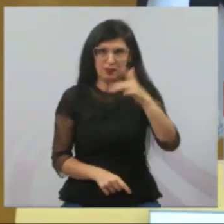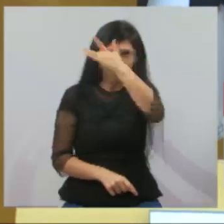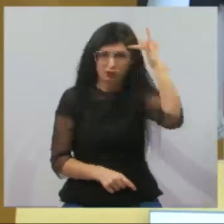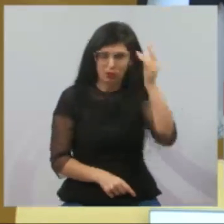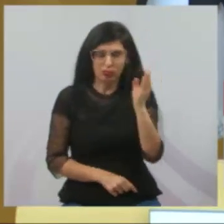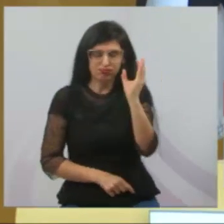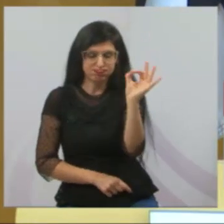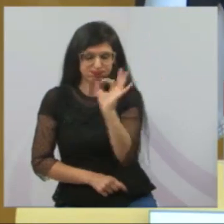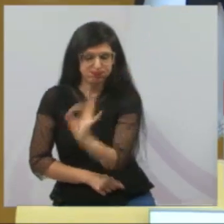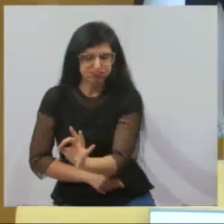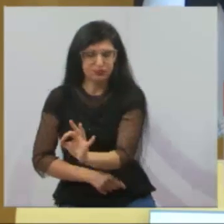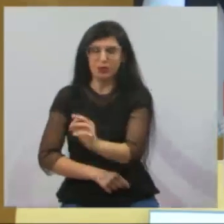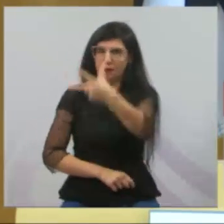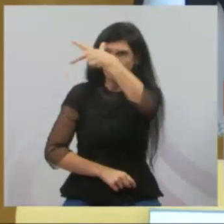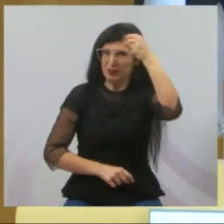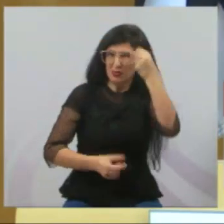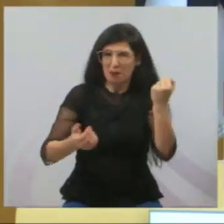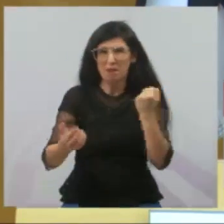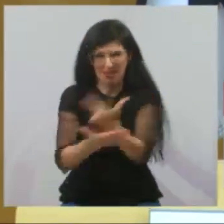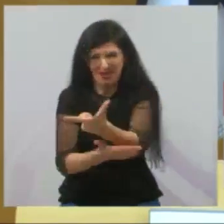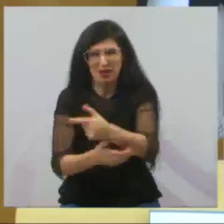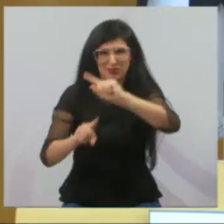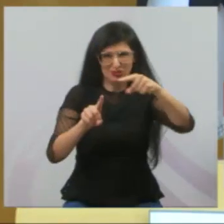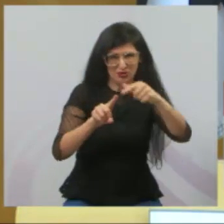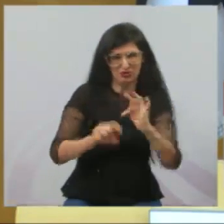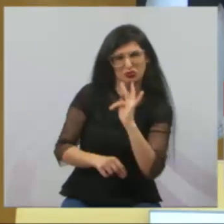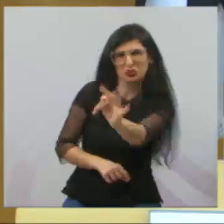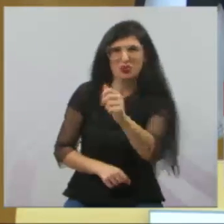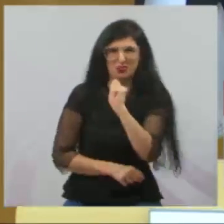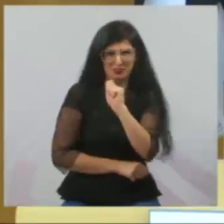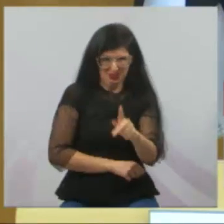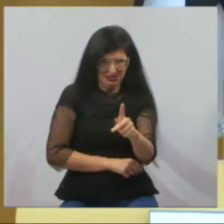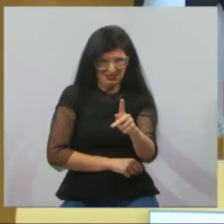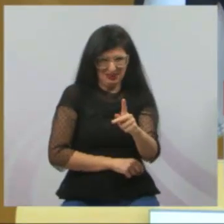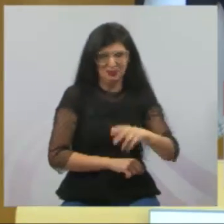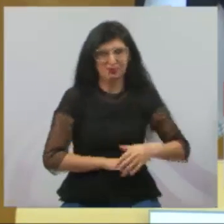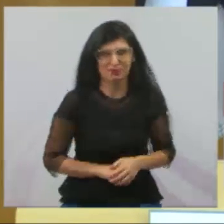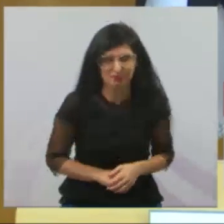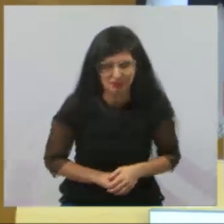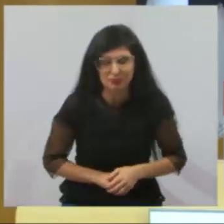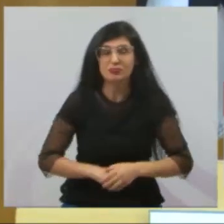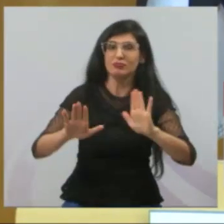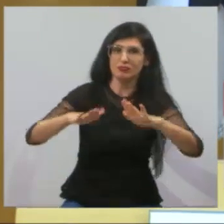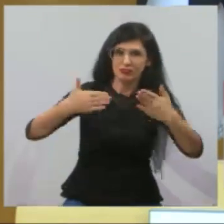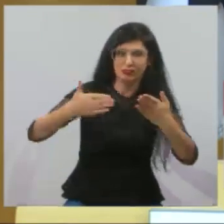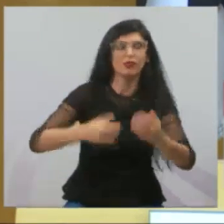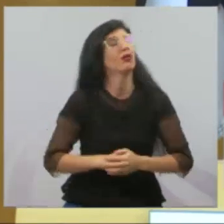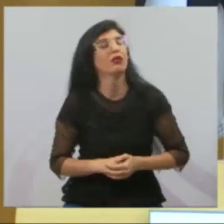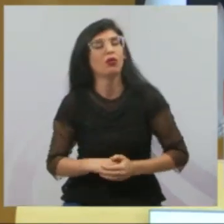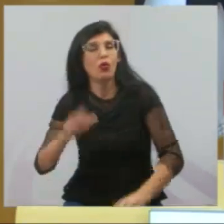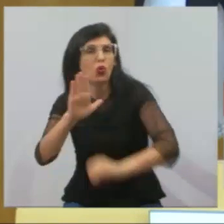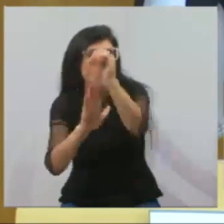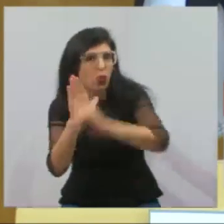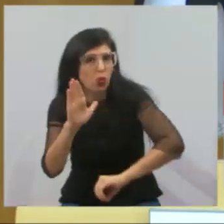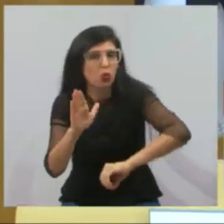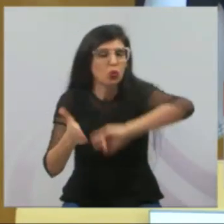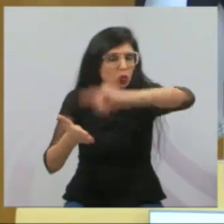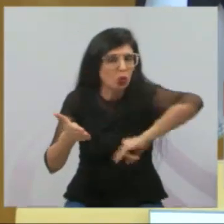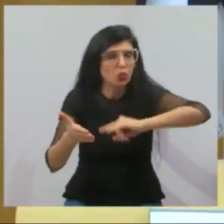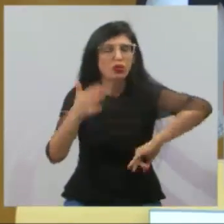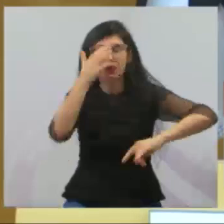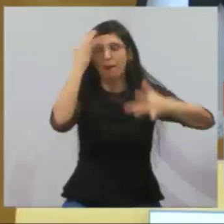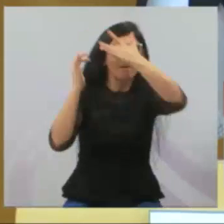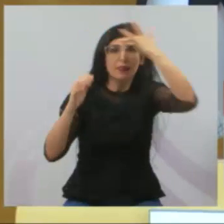Jacareí e das outras providências. Nós vamos falar sobre as considerações desse ofício. Considerando o pleito realizado pelos